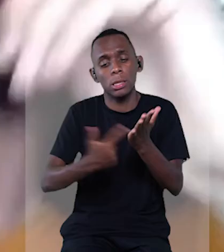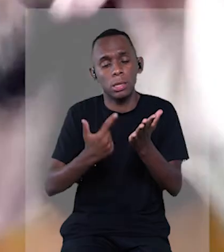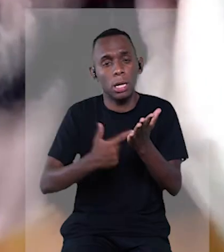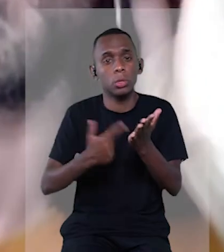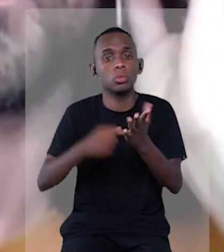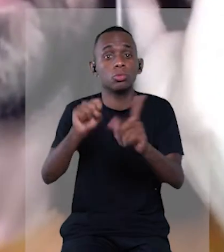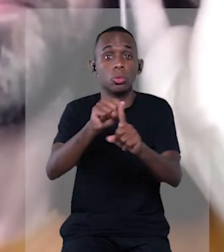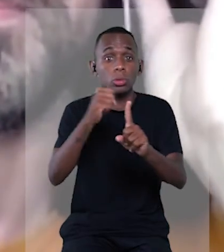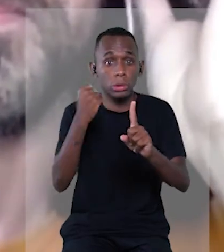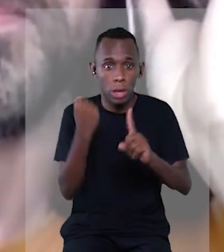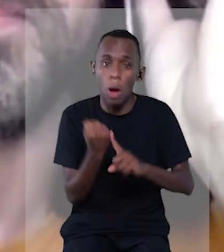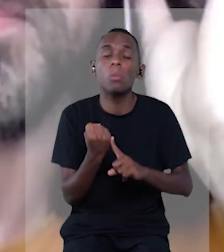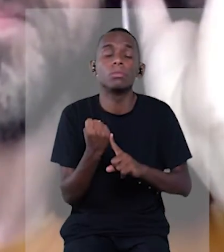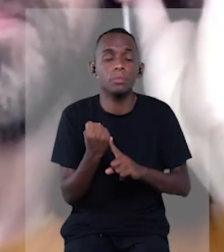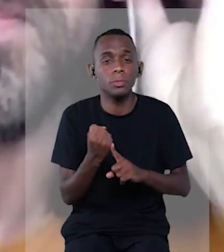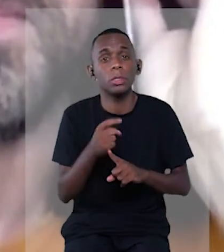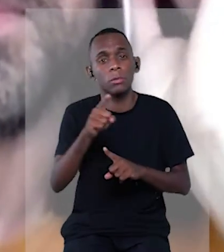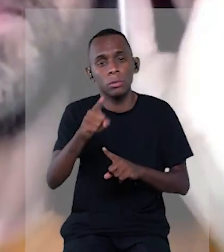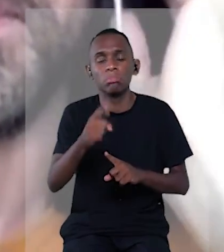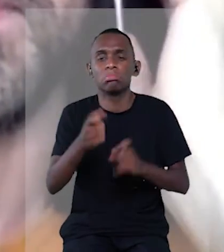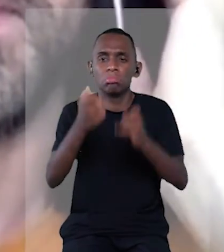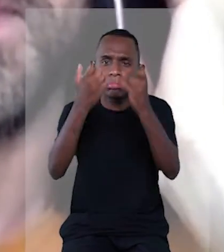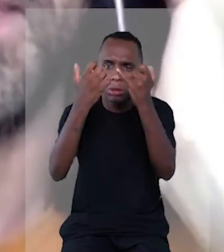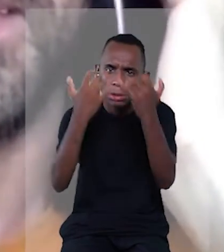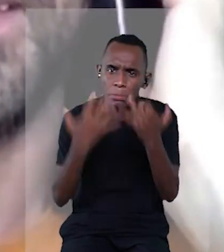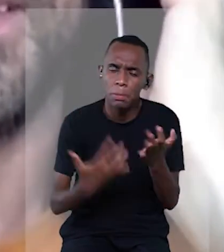literatura social também, né? Você traz